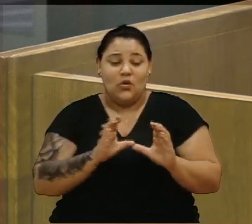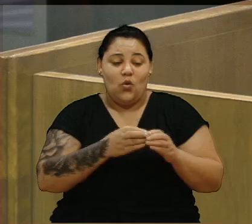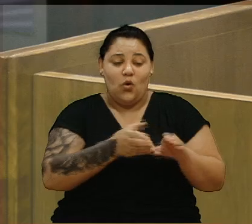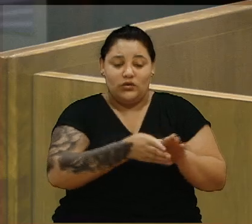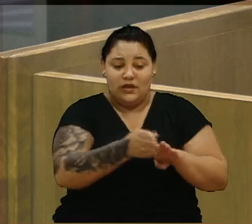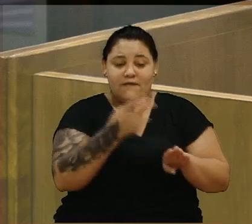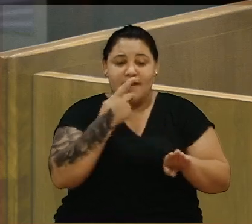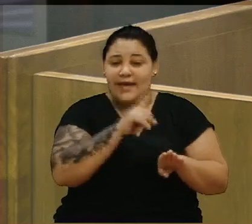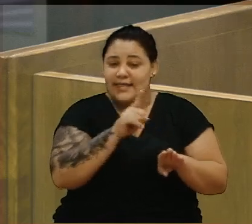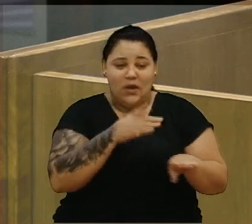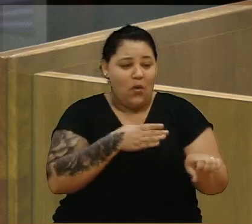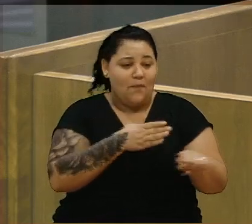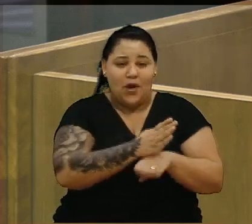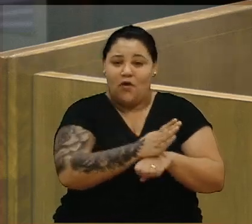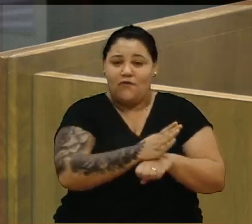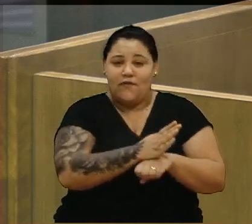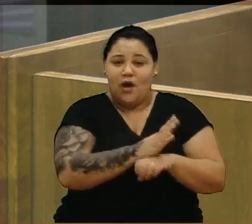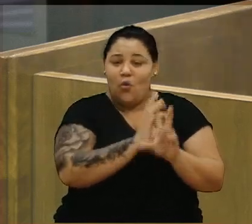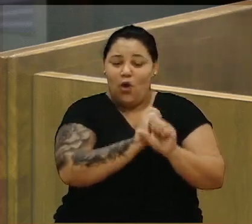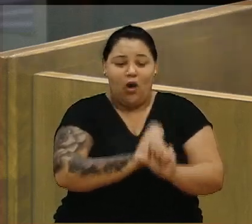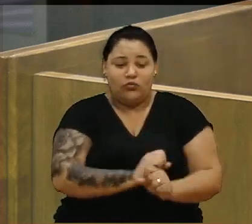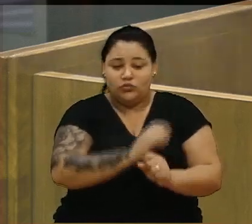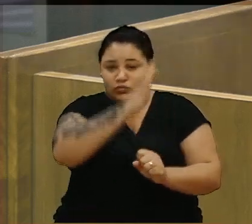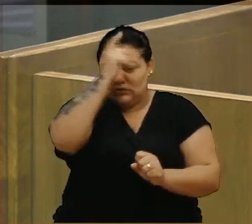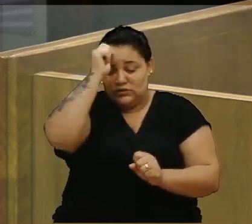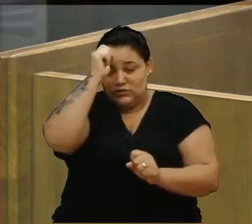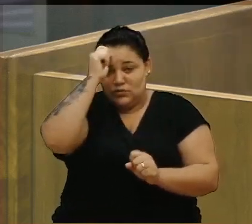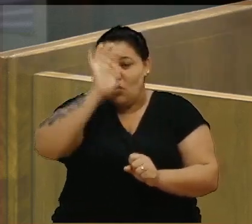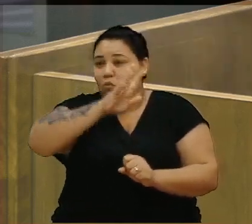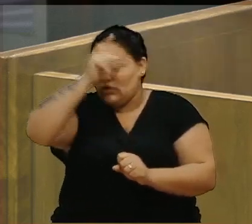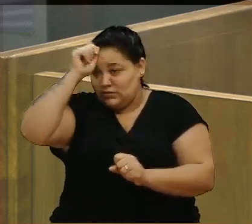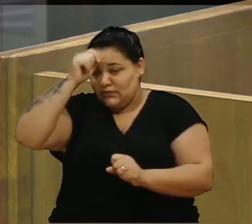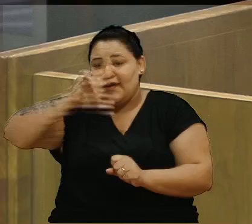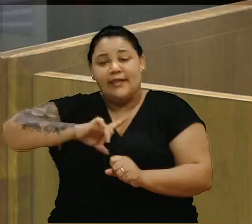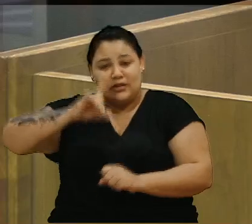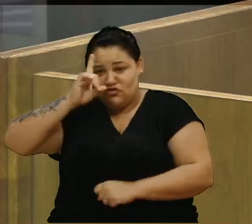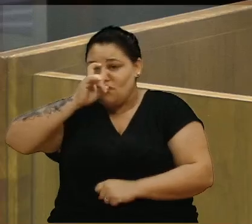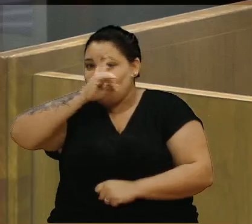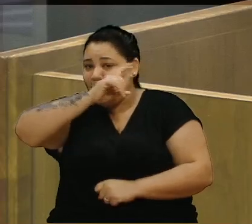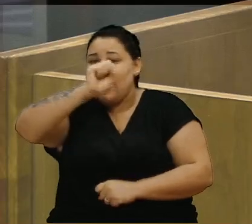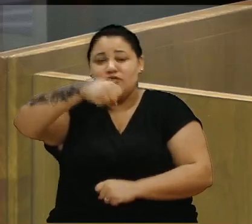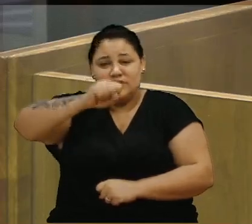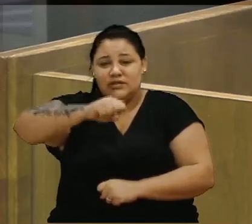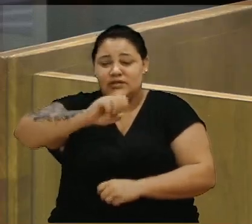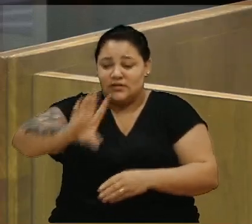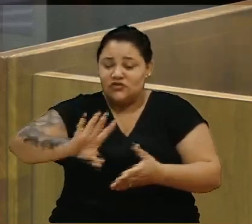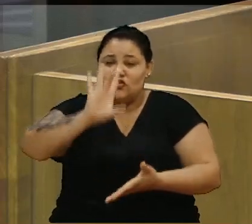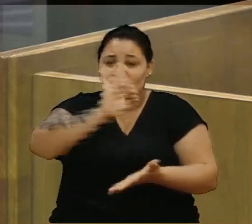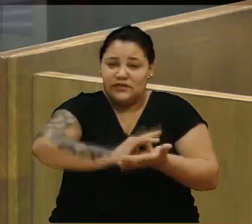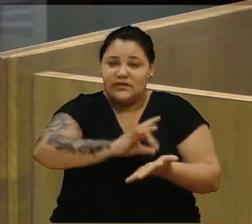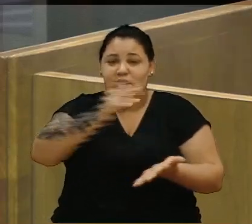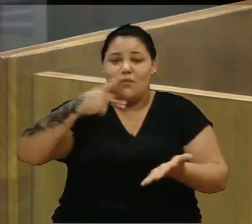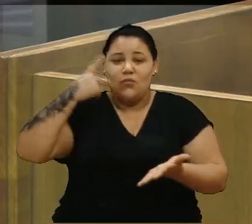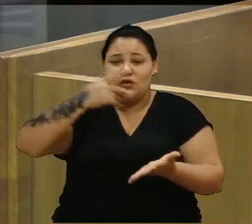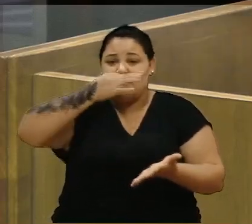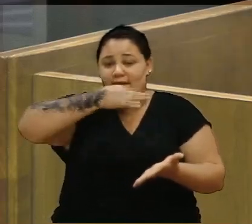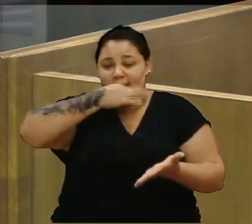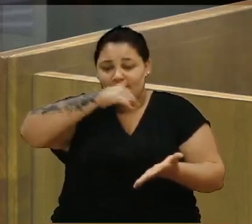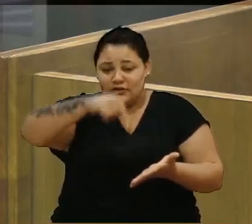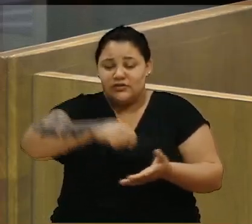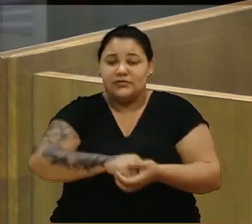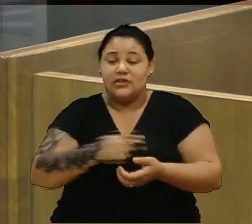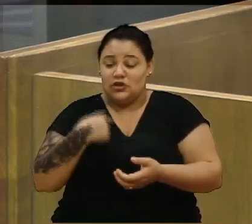aprova, por exemplo, as contas do município, o município vai ter dificuldades em implementar essa política na nossa cidade. Então, nós, como vereadores, digo